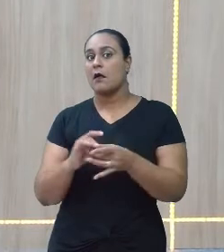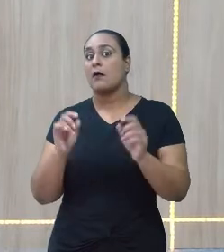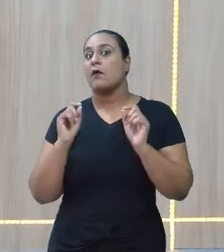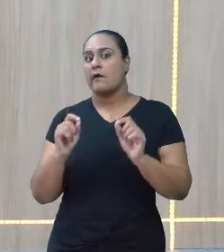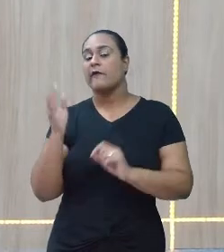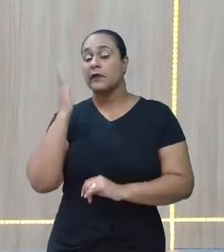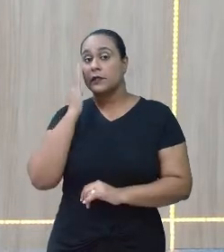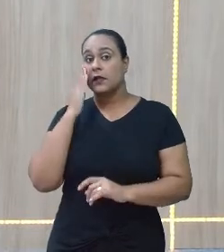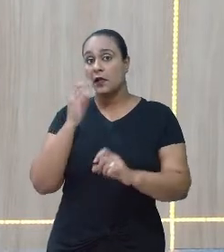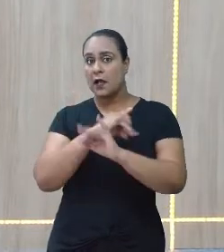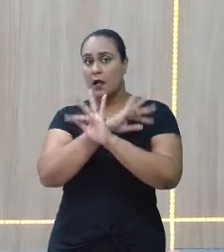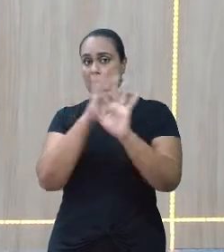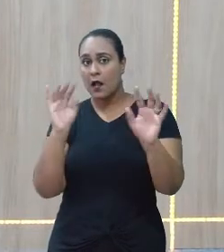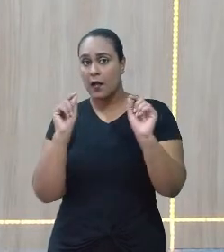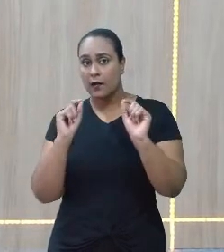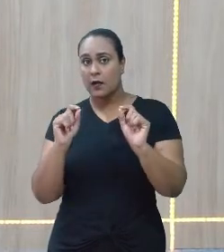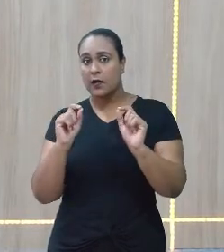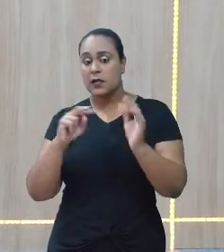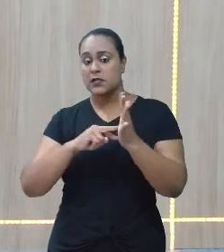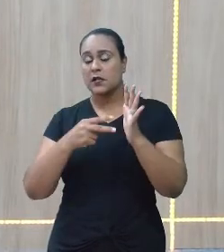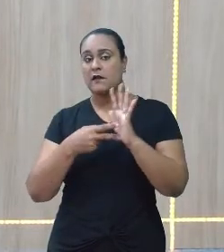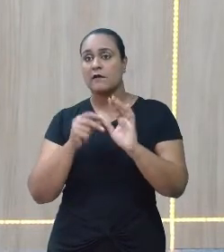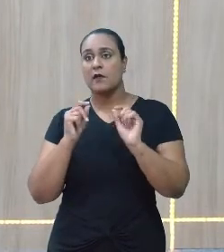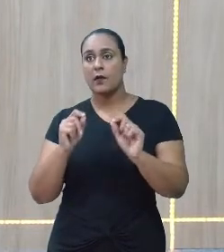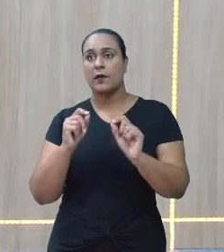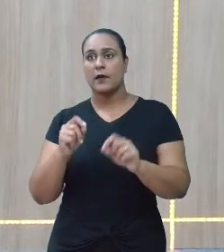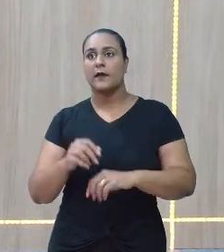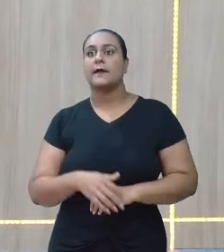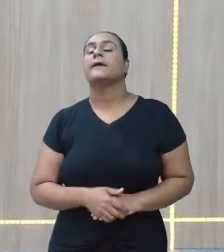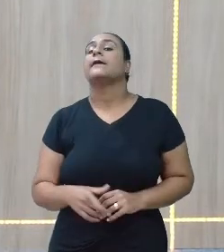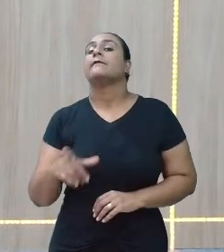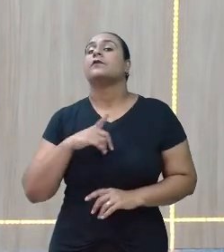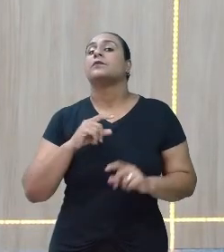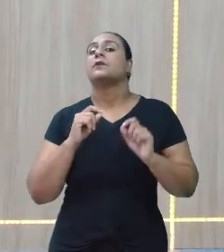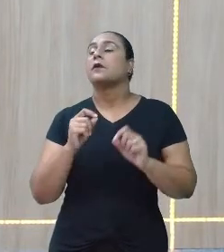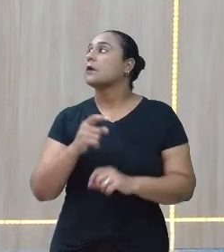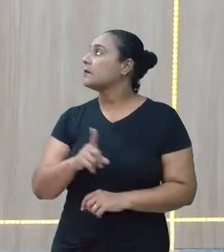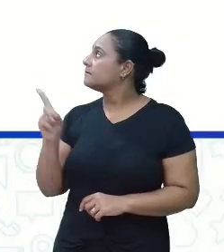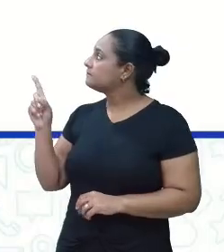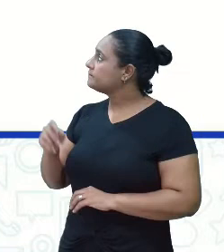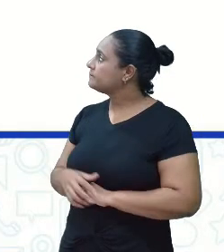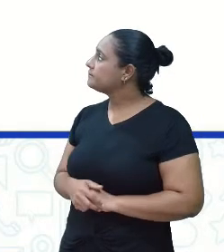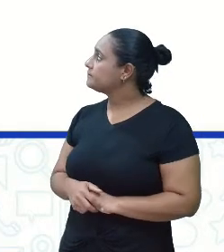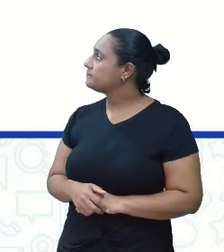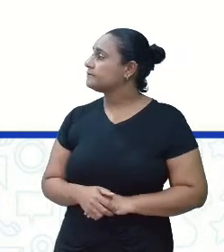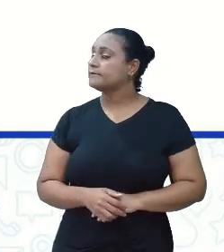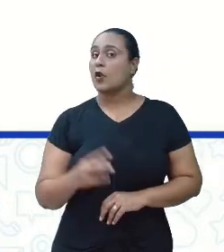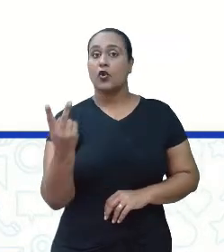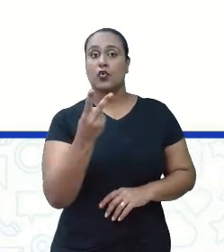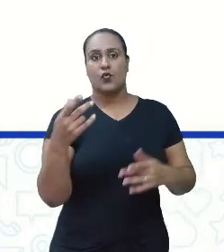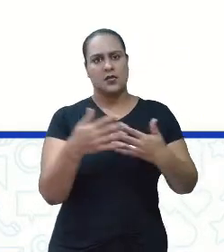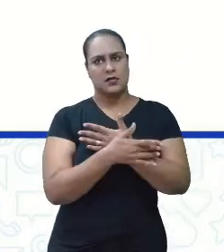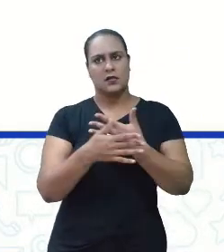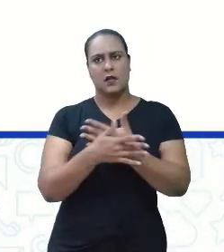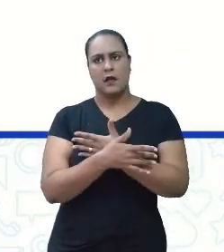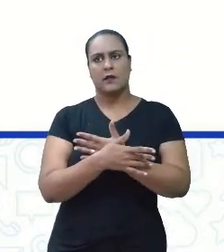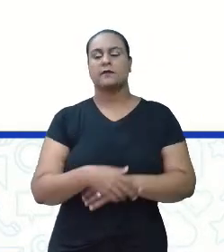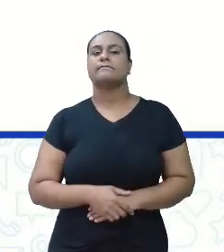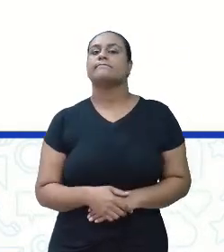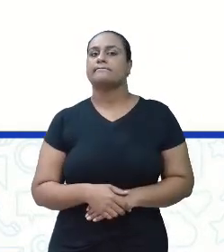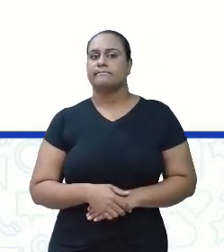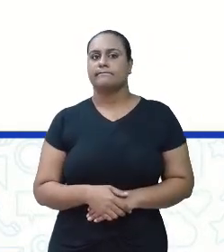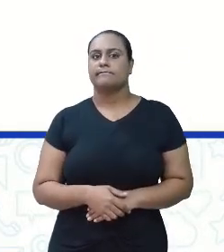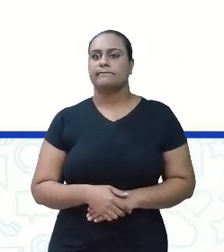o que é conurbação? Olha só o que é a conurbação. Ó. Nós vamos ter aqui, ó, na sua tela, acompanha, ó, duas cidadezinhas a cidade